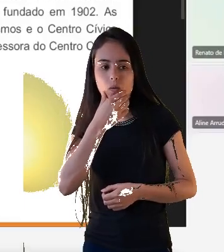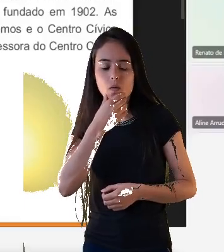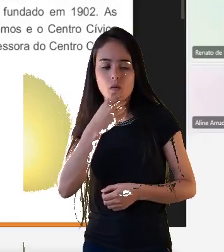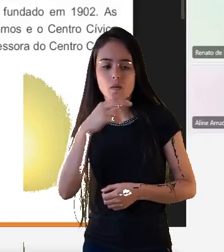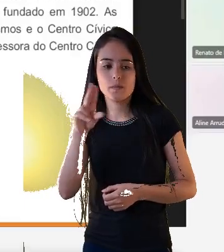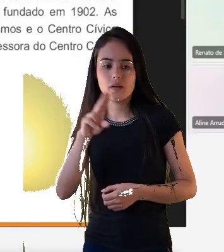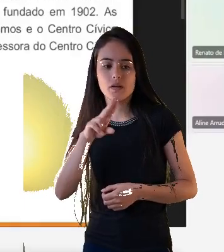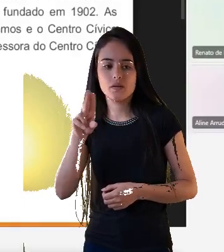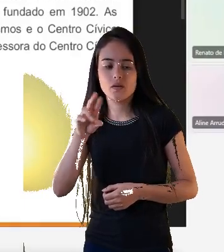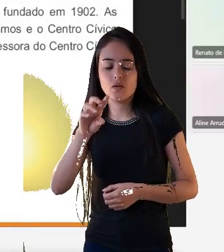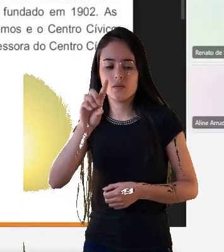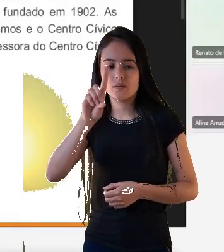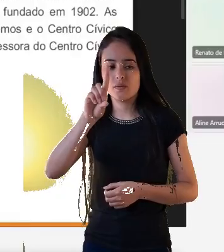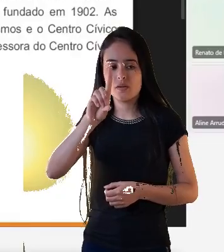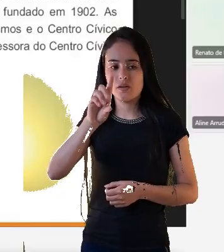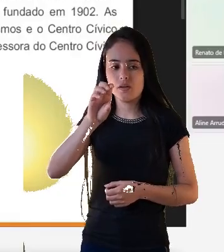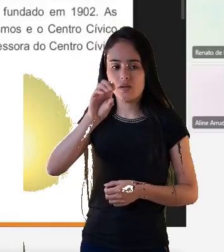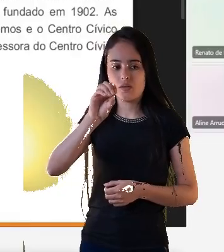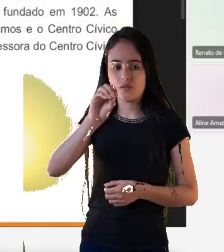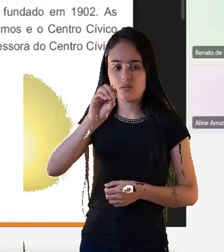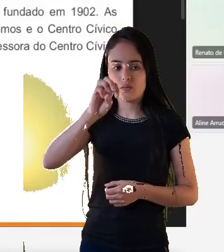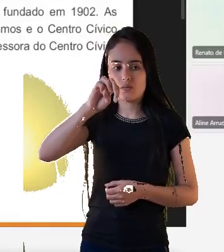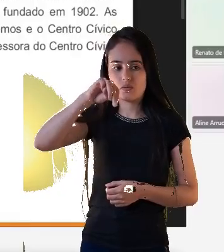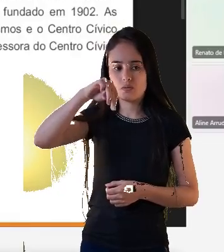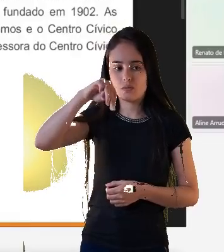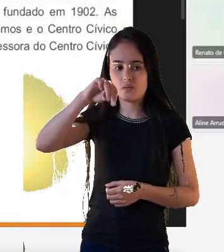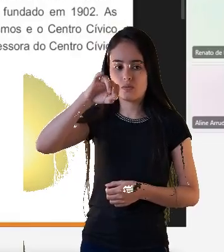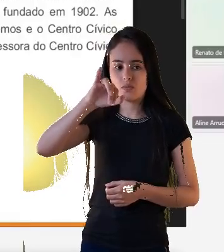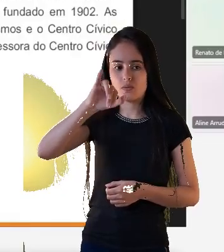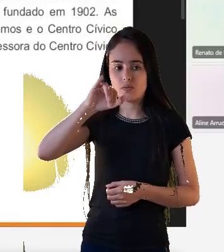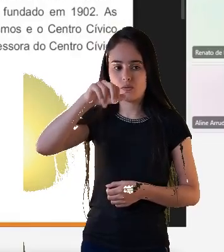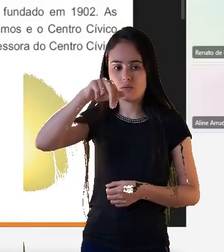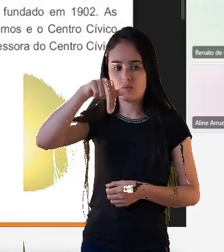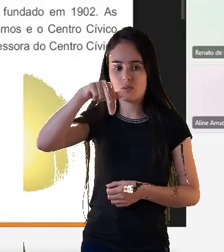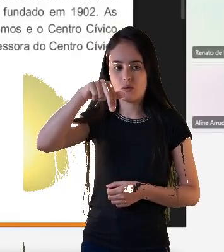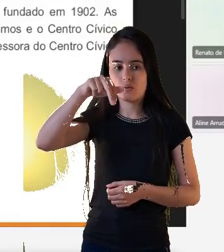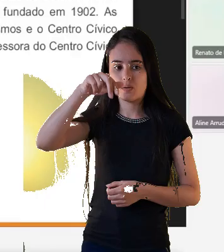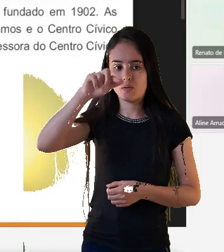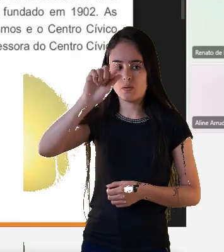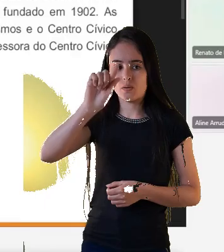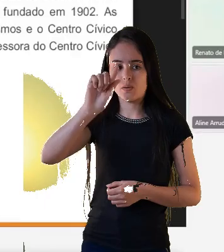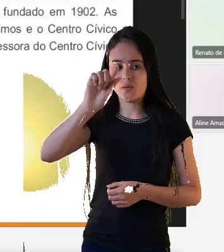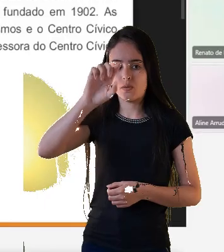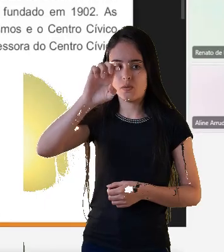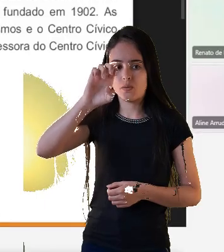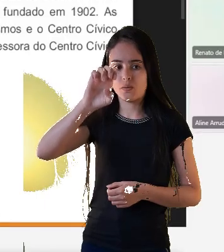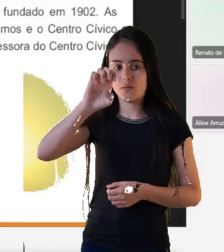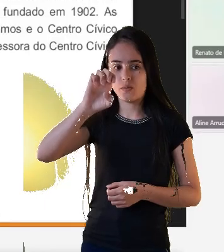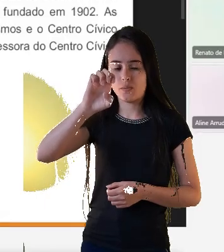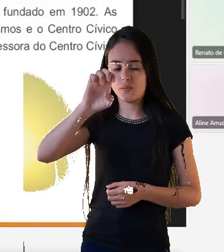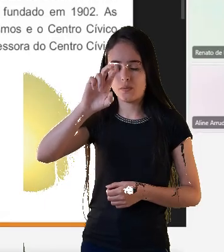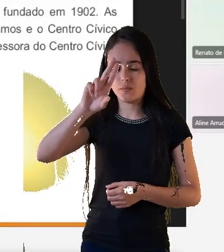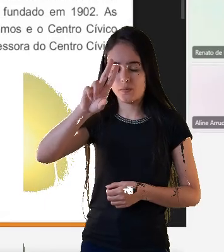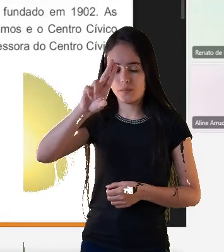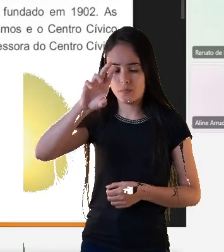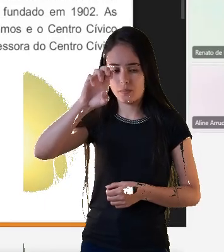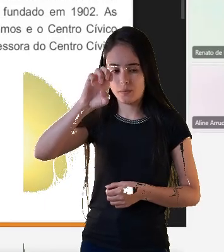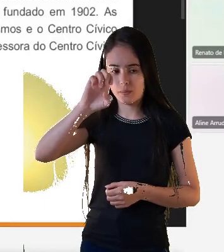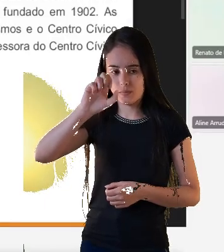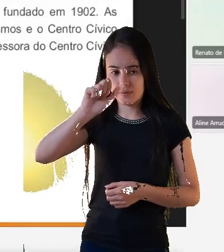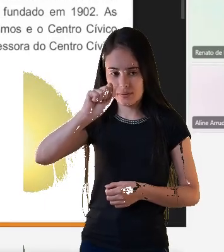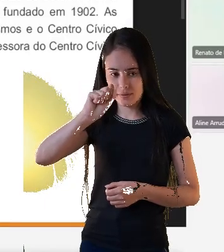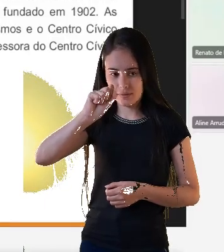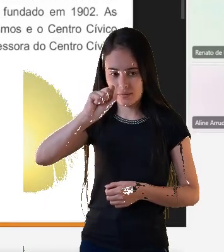ruiu também. E aí, Domingues vai dizer que depois da abolição a gente